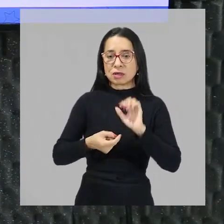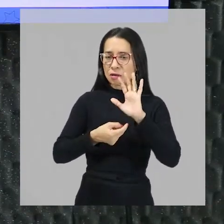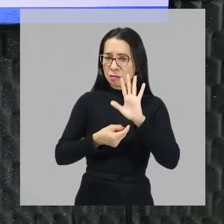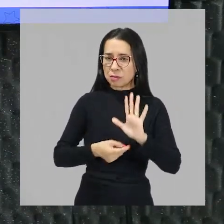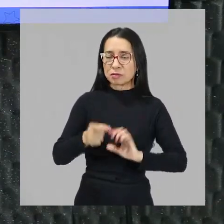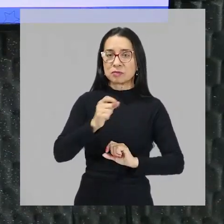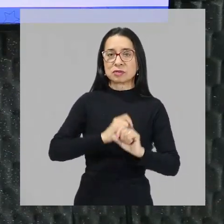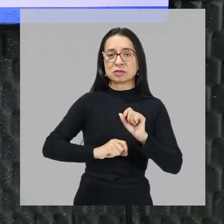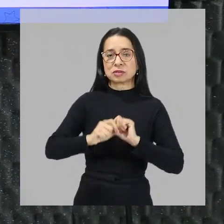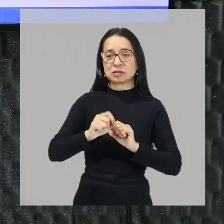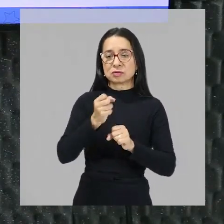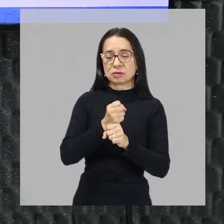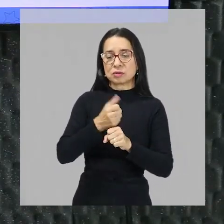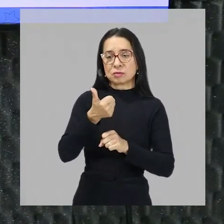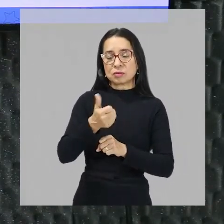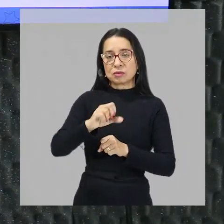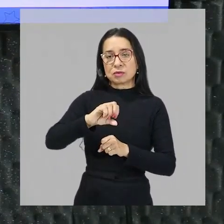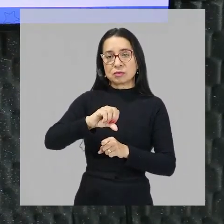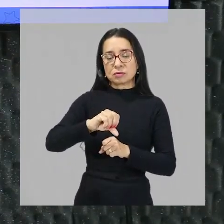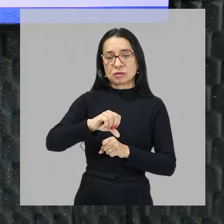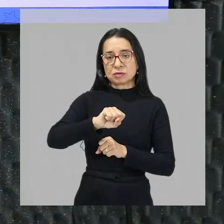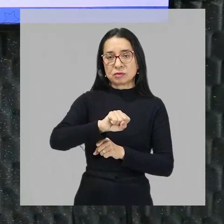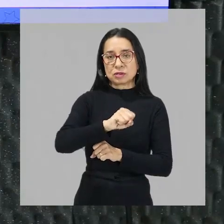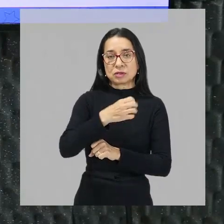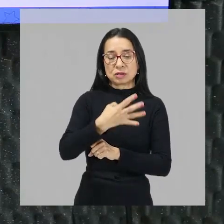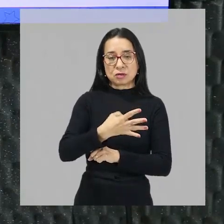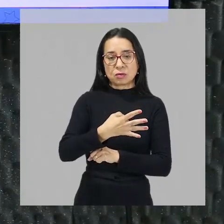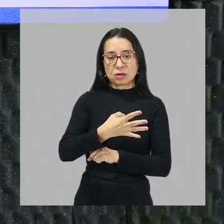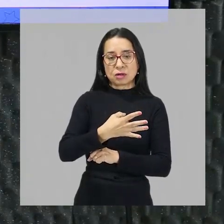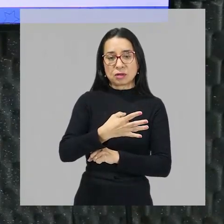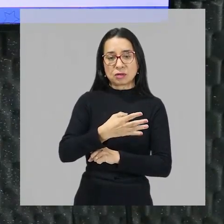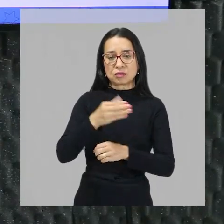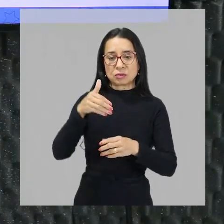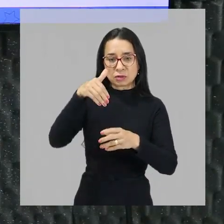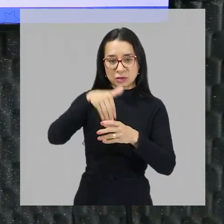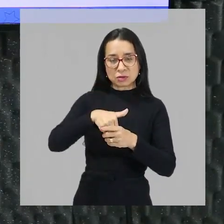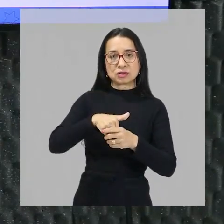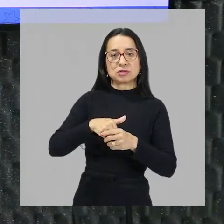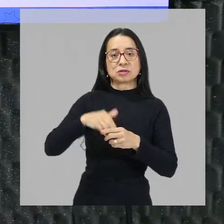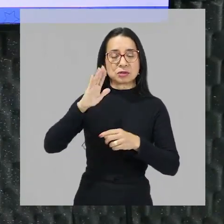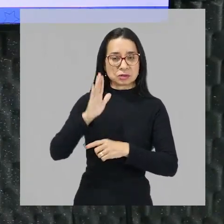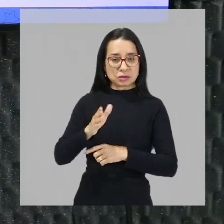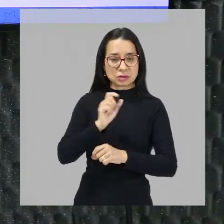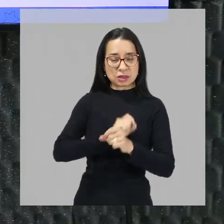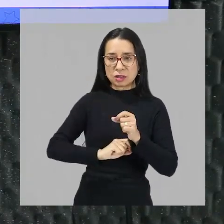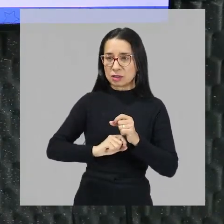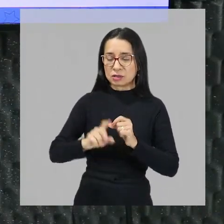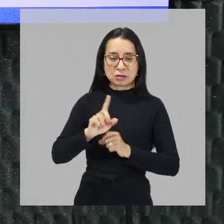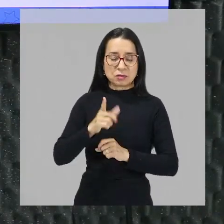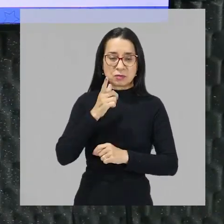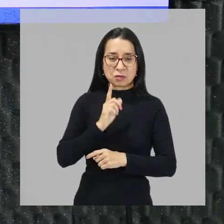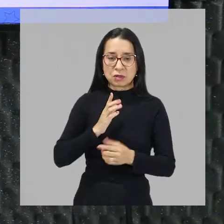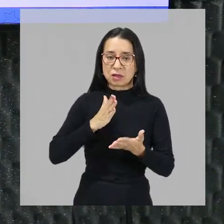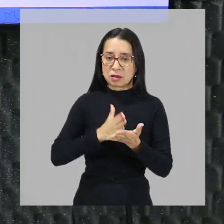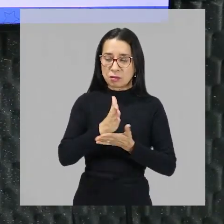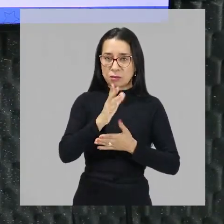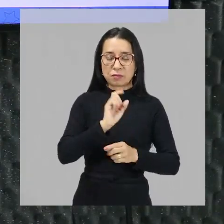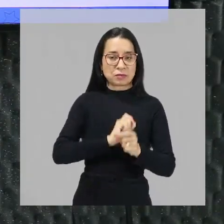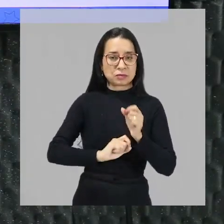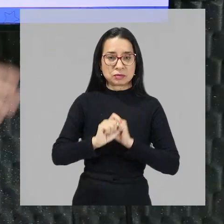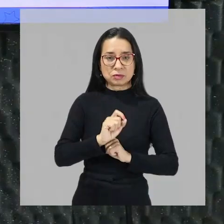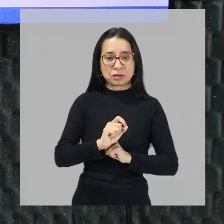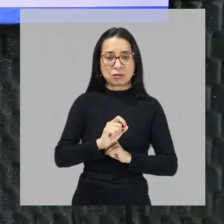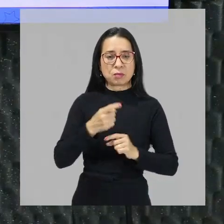pelas diretas já, que não foi aprovado, as eleições diretas para presidente em 84, por conta